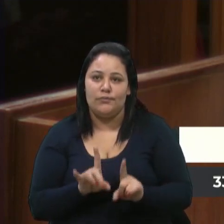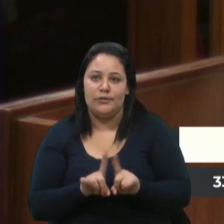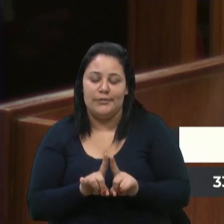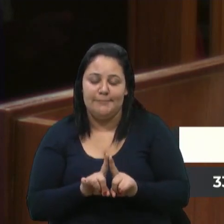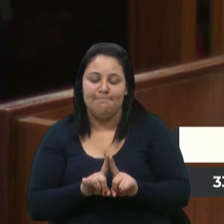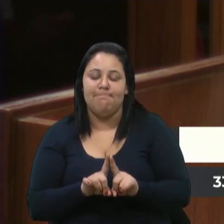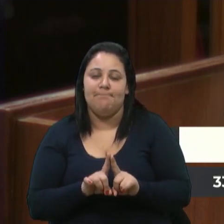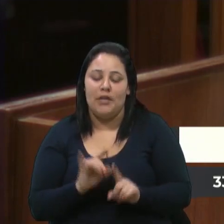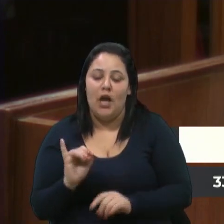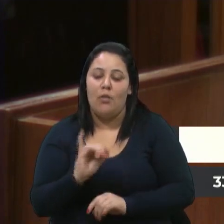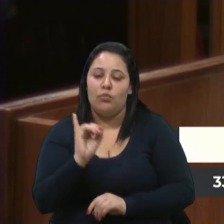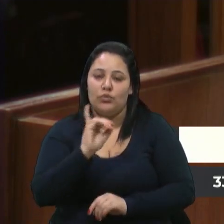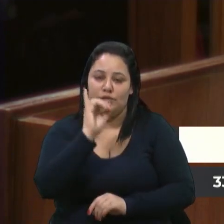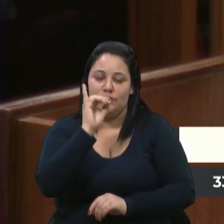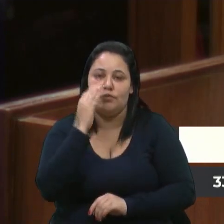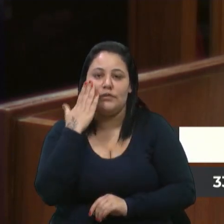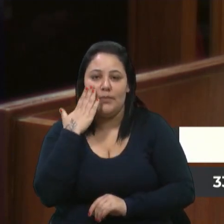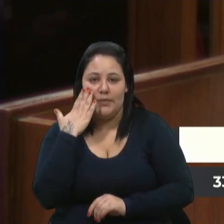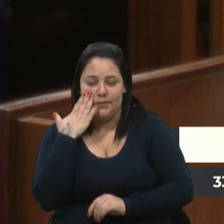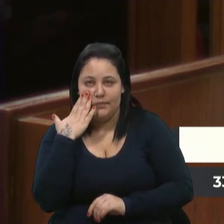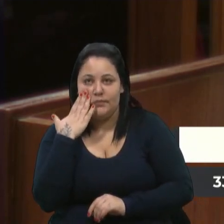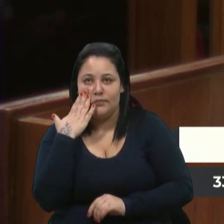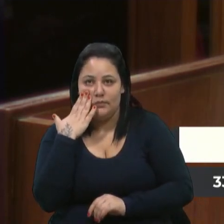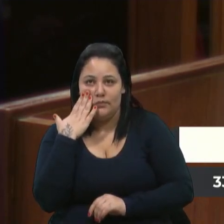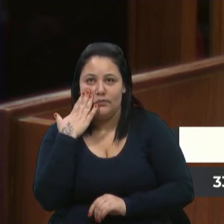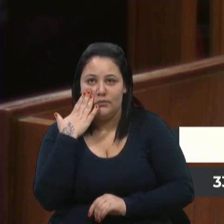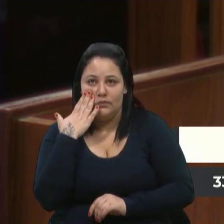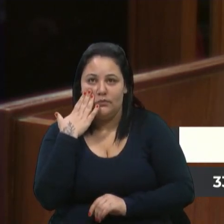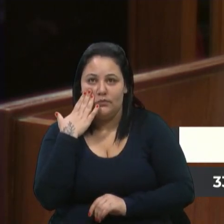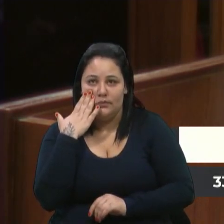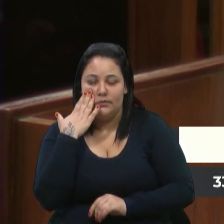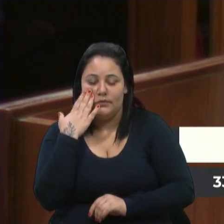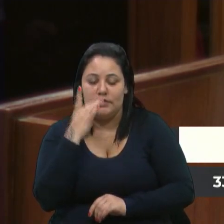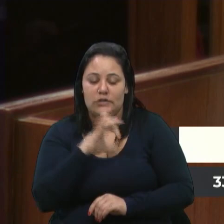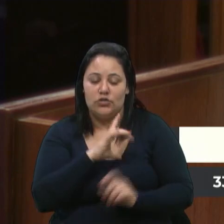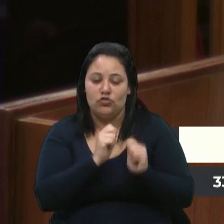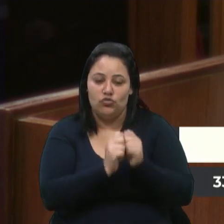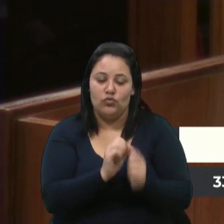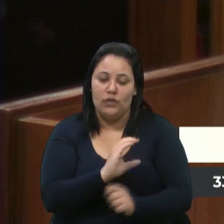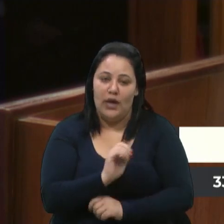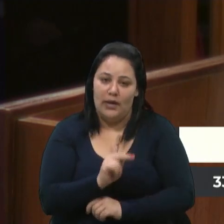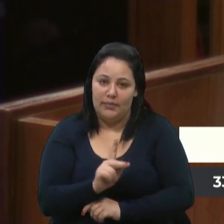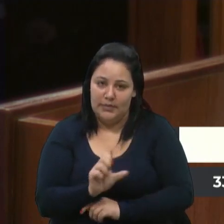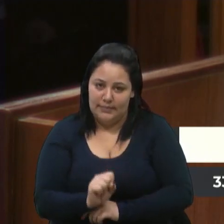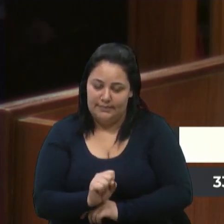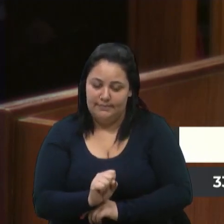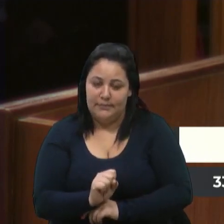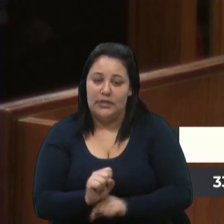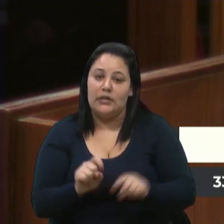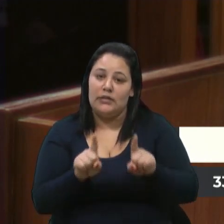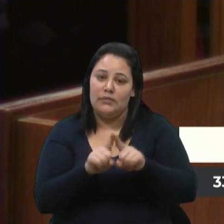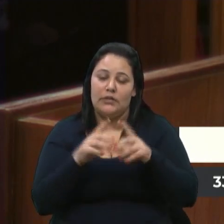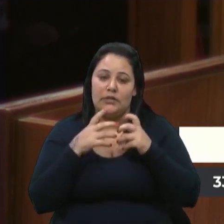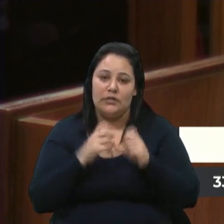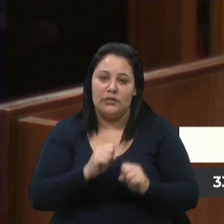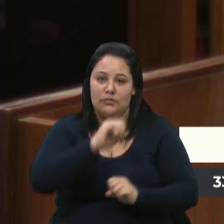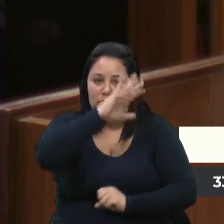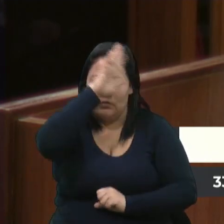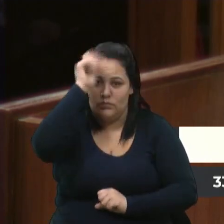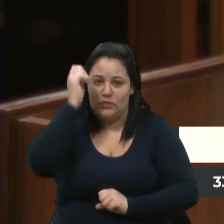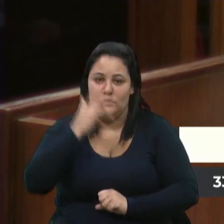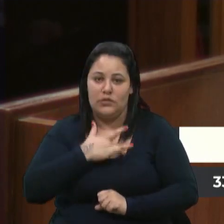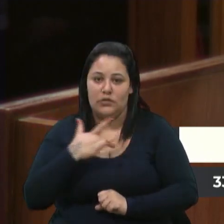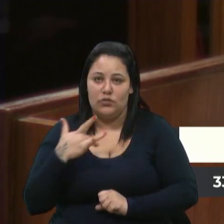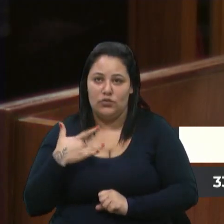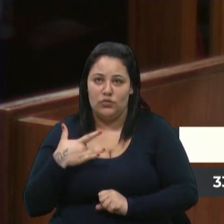então, importante nós termos no comitê os CAPs, e também da Secretaria Municipal da Saúde, o